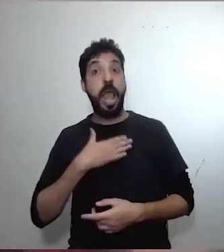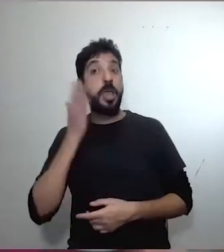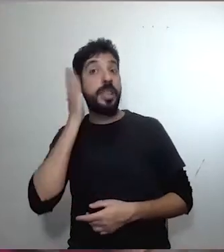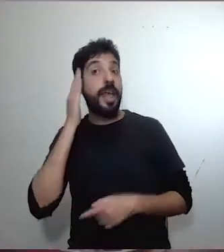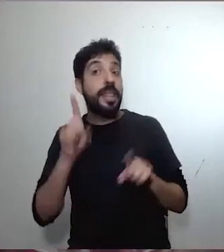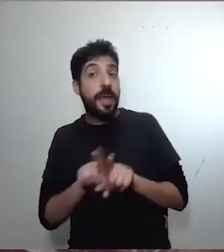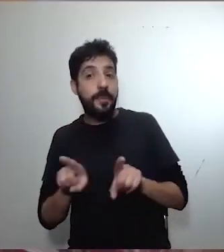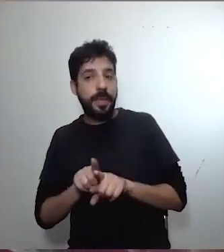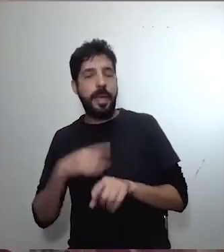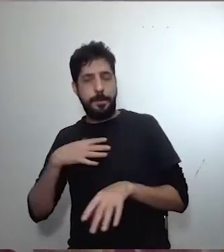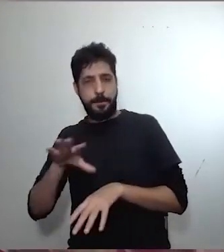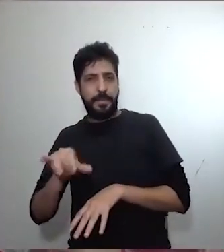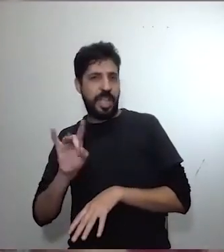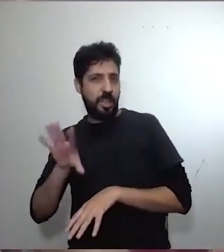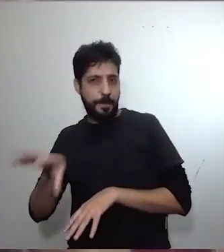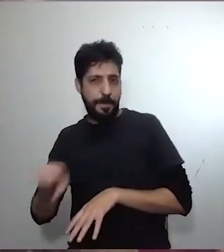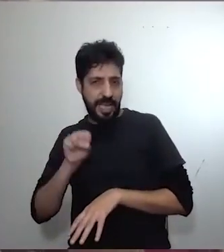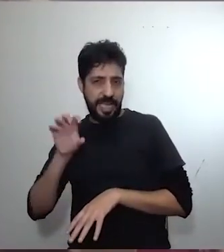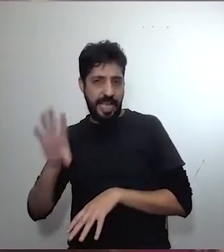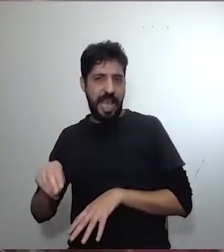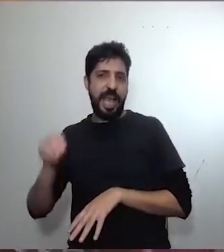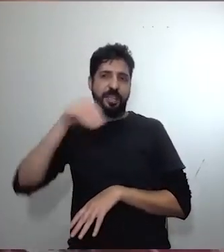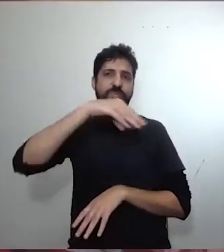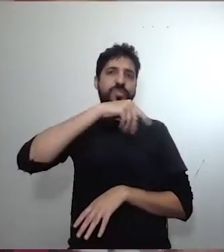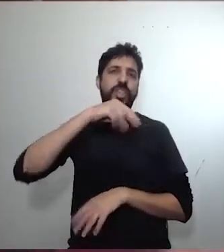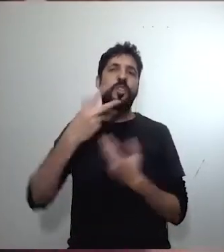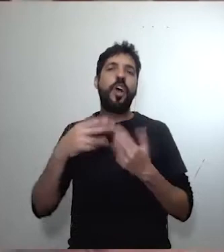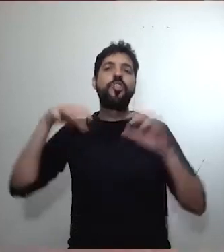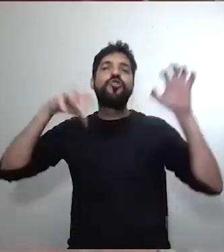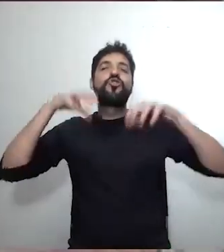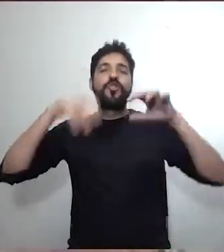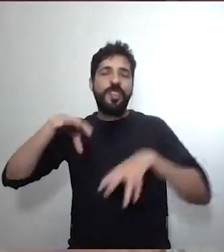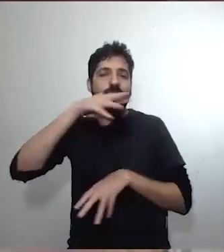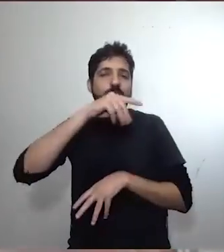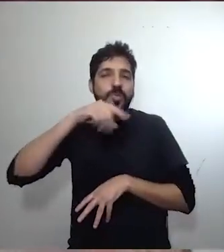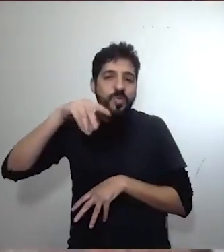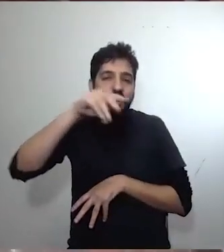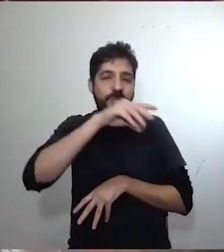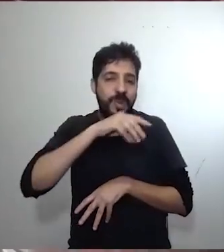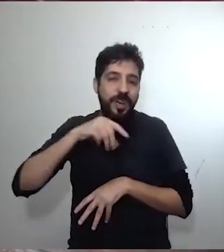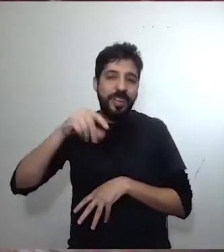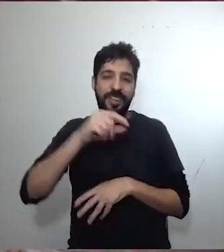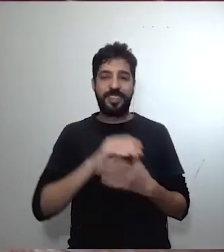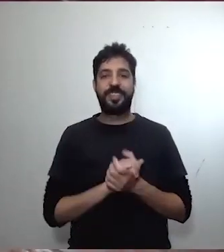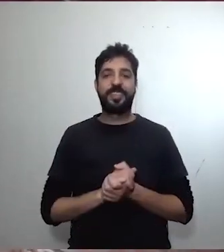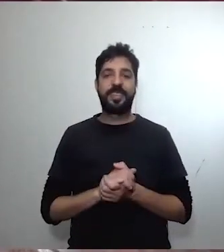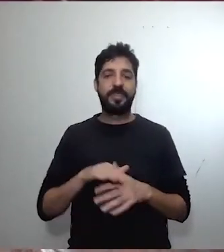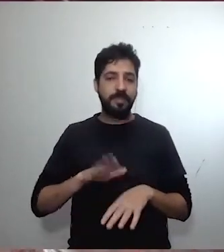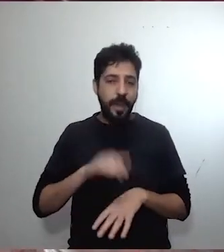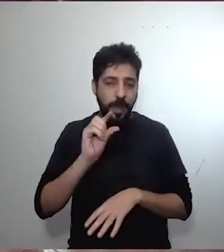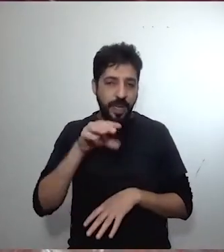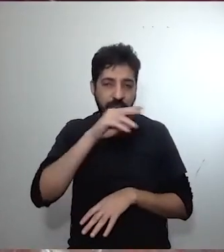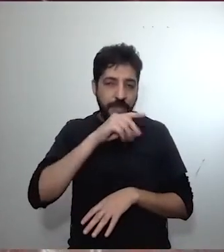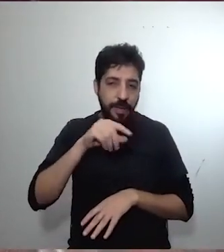fazer. É só pegar assim e... Faz uma chuvinha aqui pra mim, bem pouquinho chuvinha. Aí,